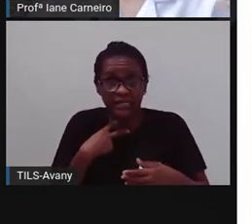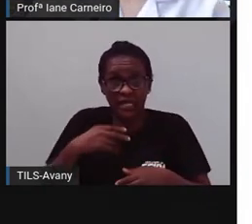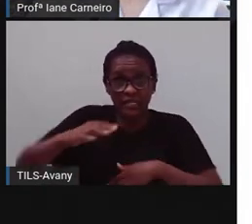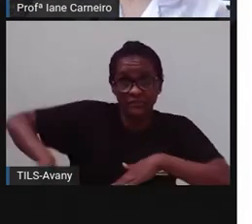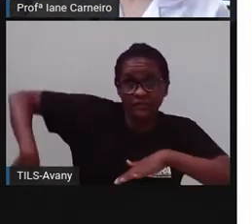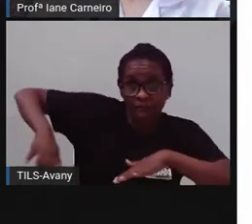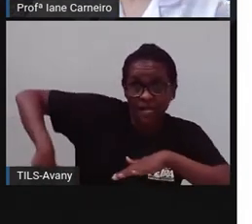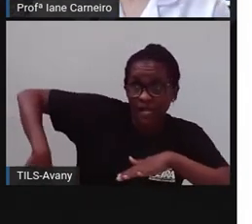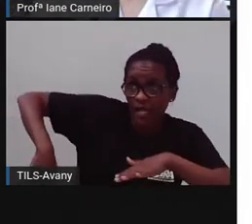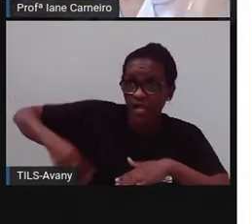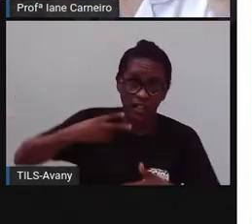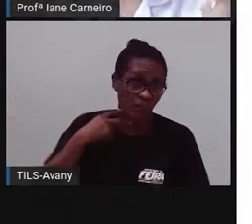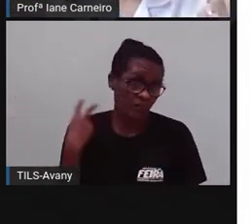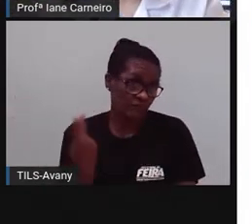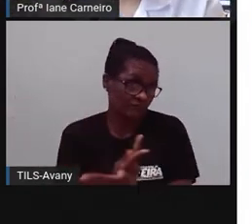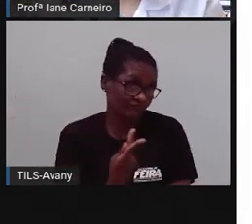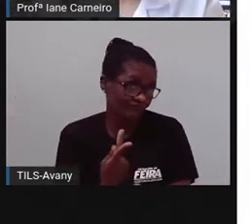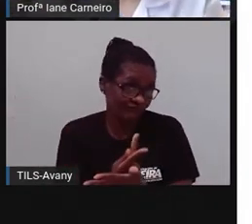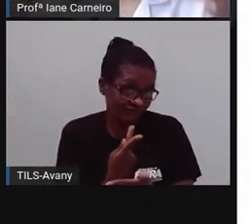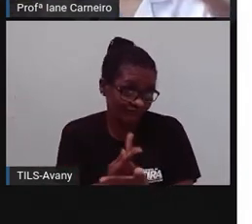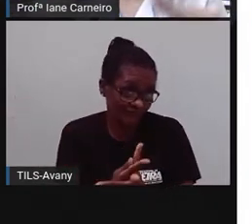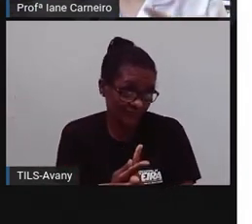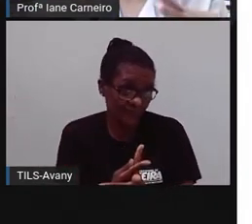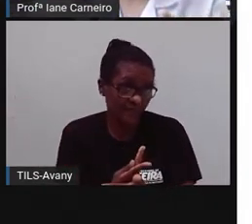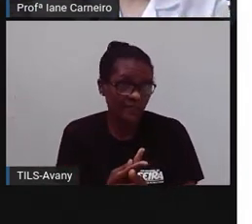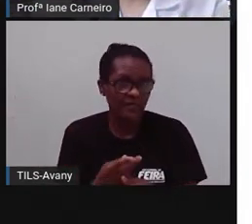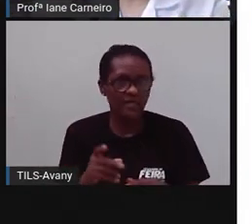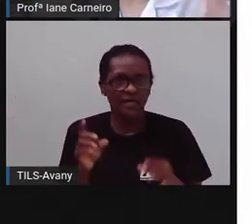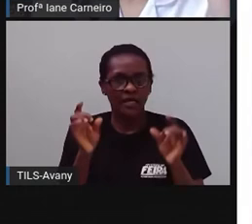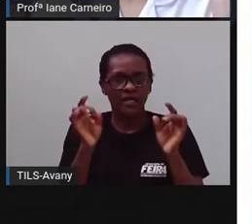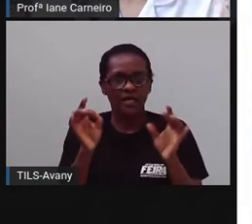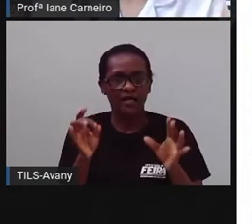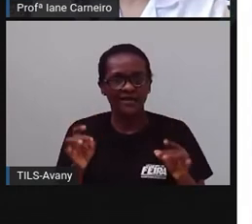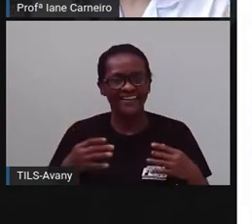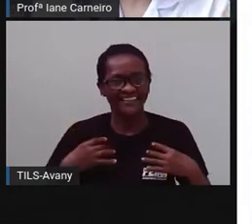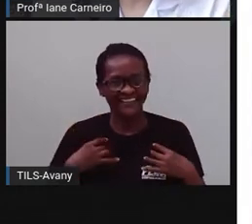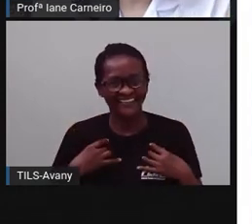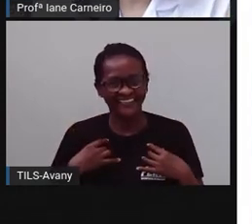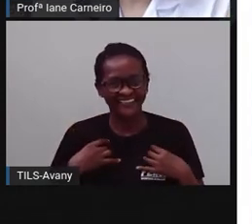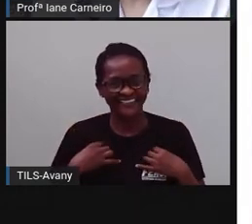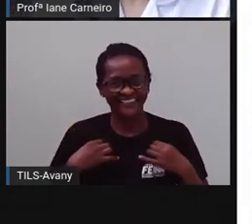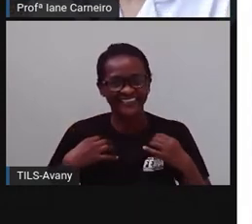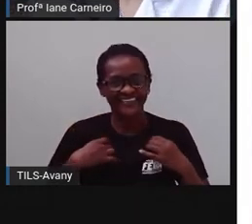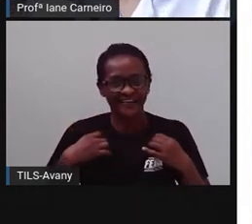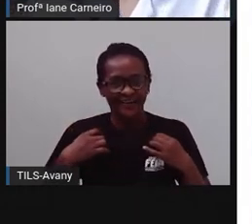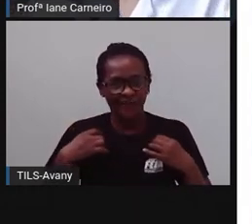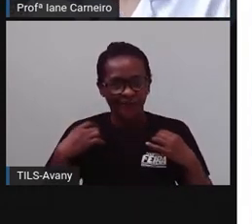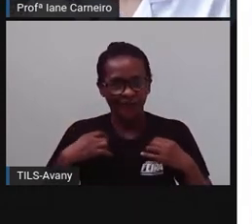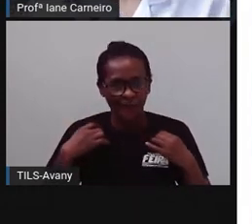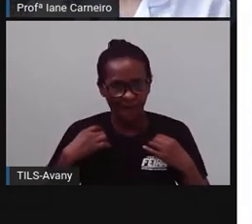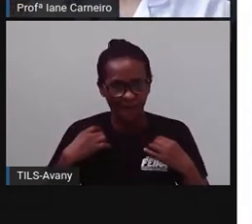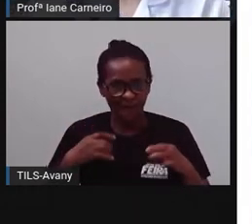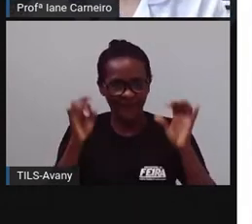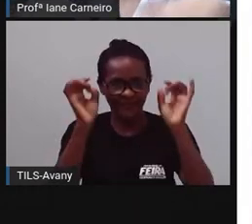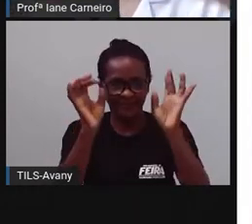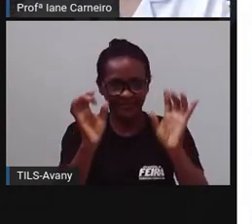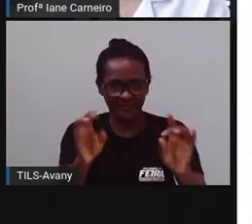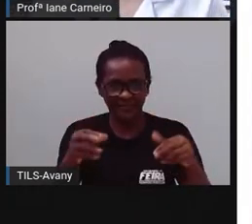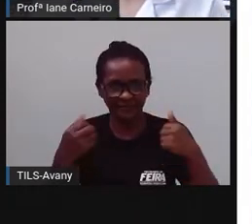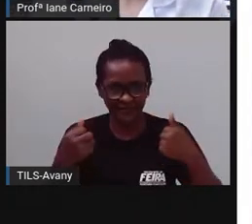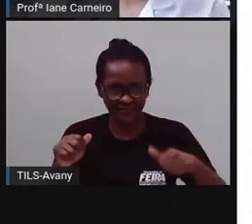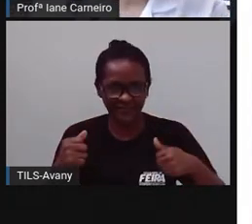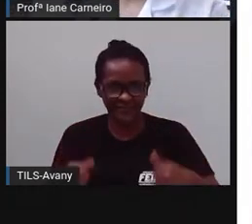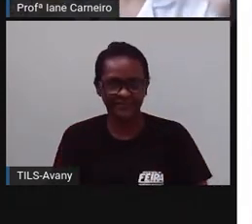né aí só seria interessante se não convites Essa é a minha festa vai ser uma festa a já vai aí né uma